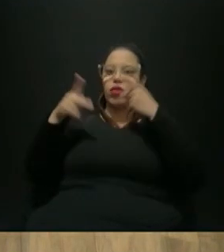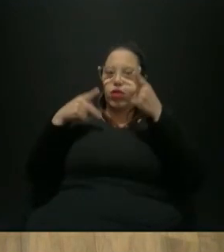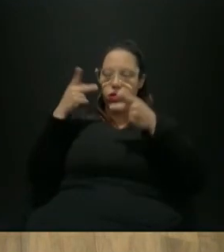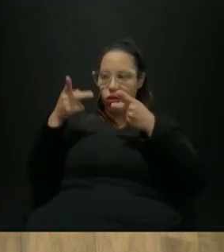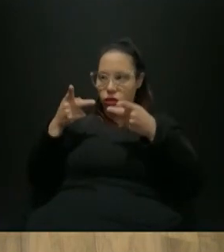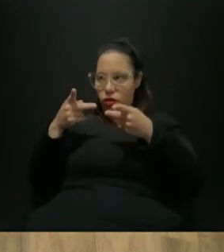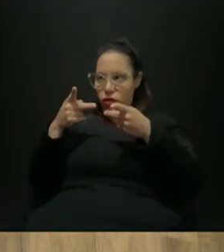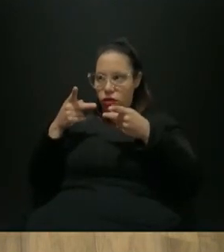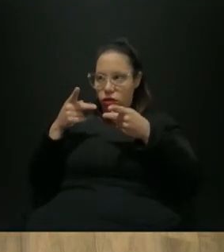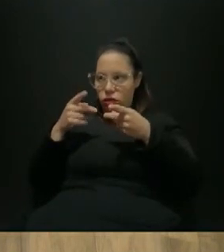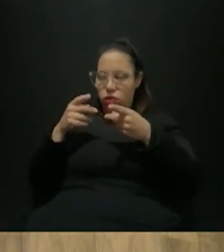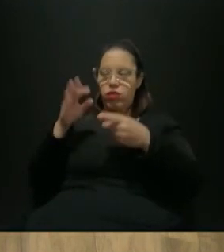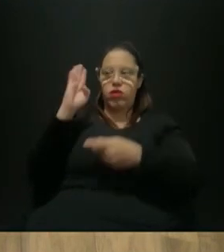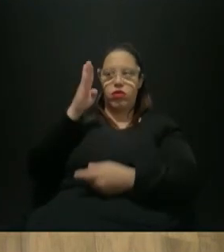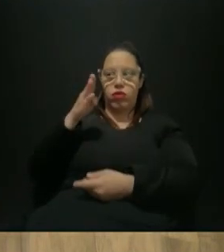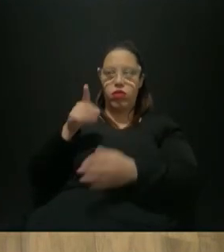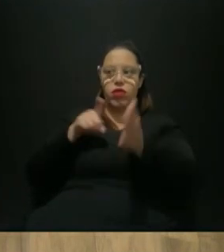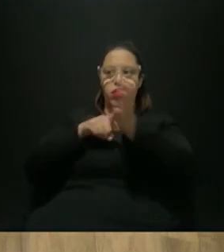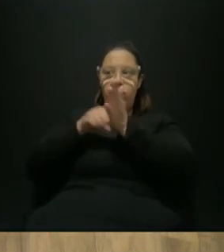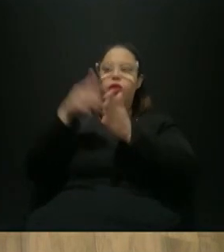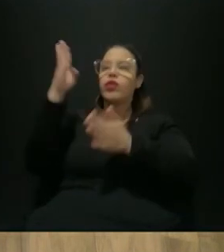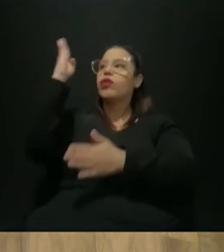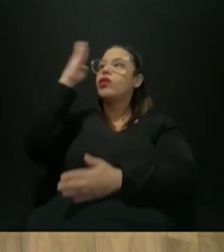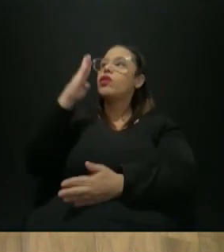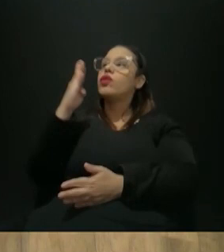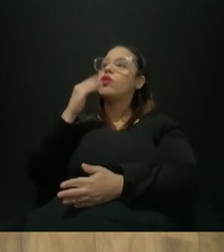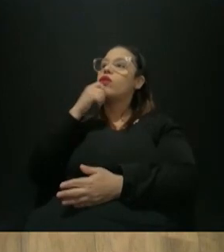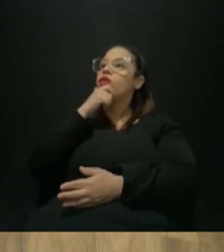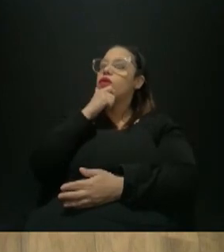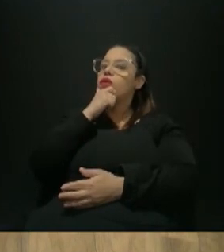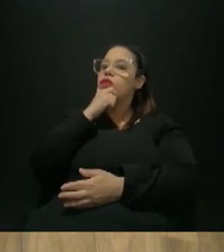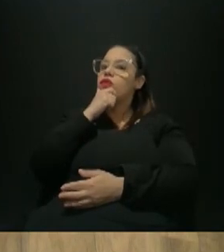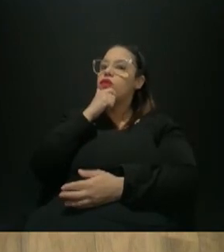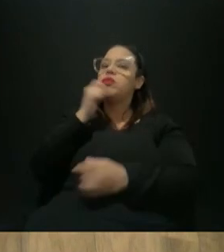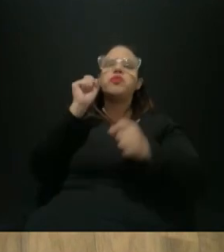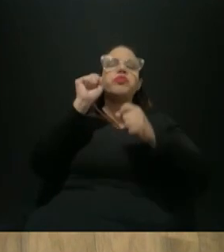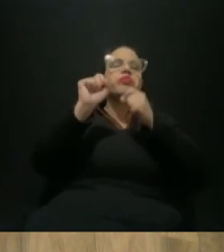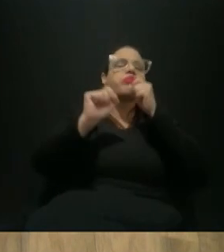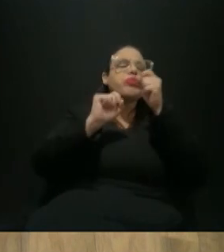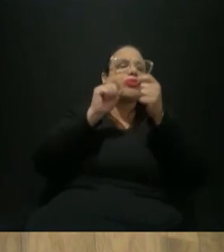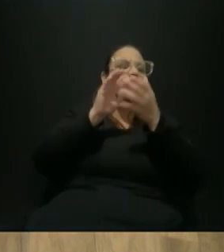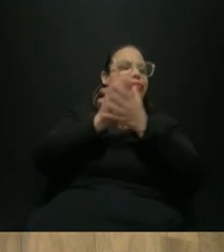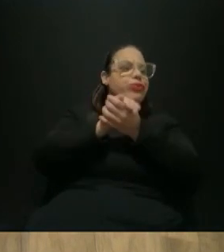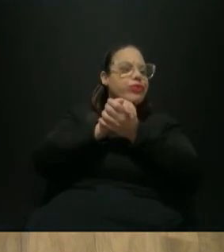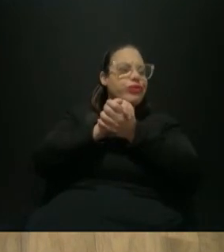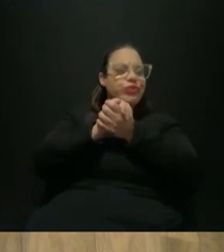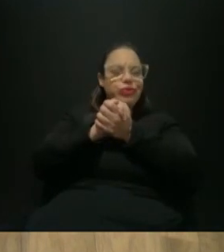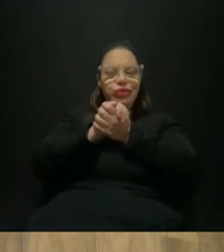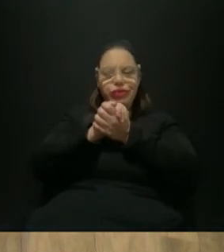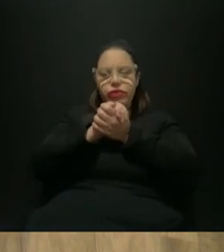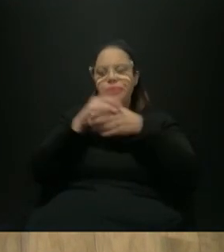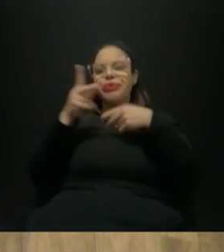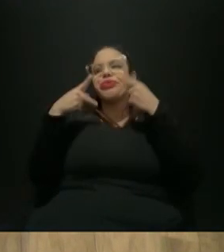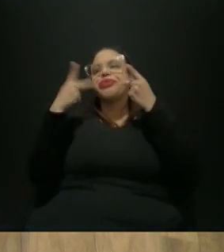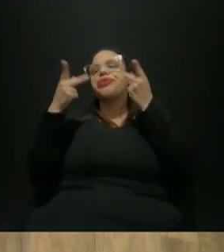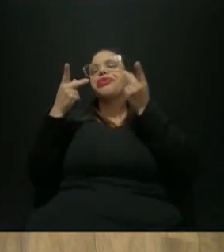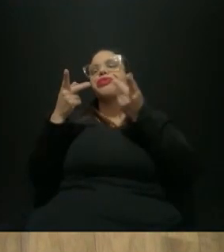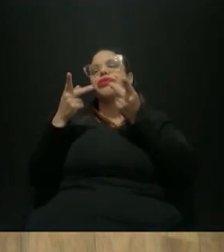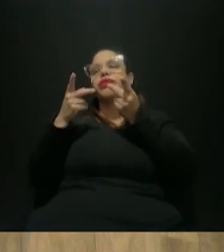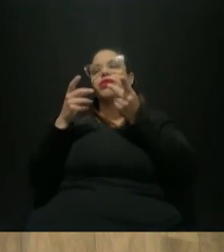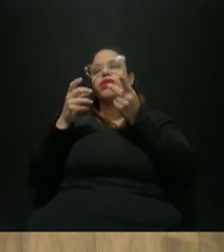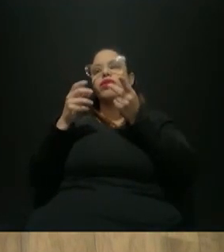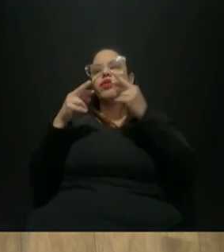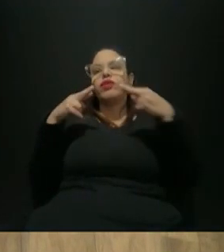inclusive um estudo no Brasil. Em que momento, porque se fala muito da relação, por